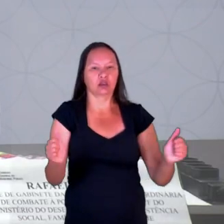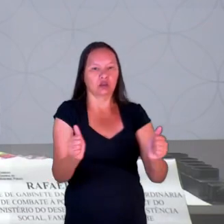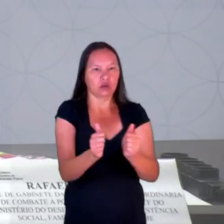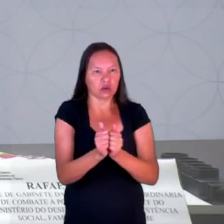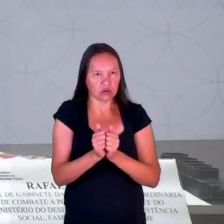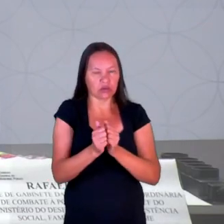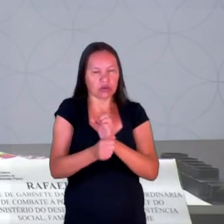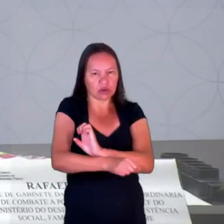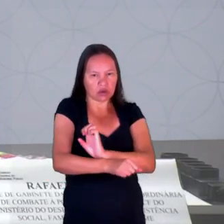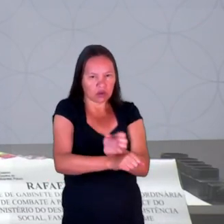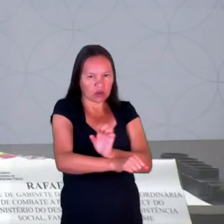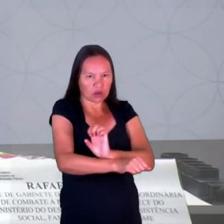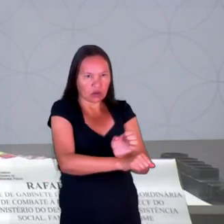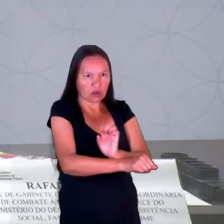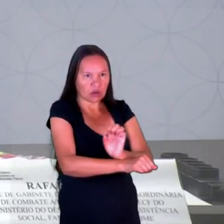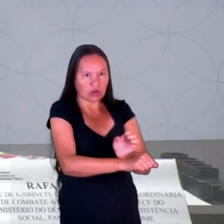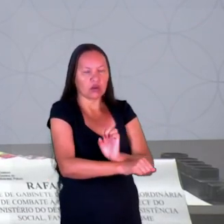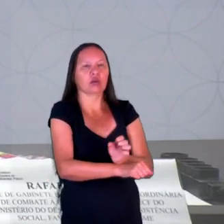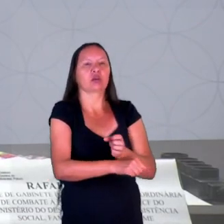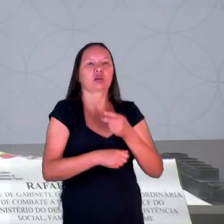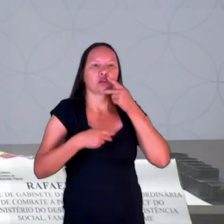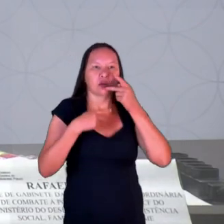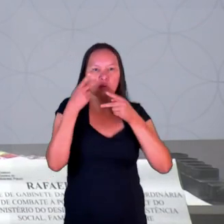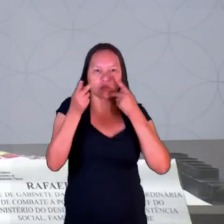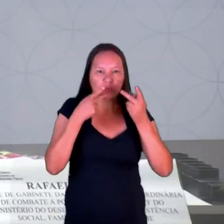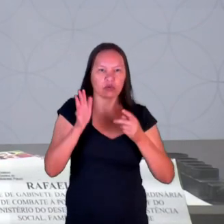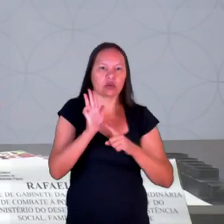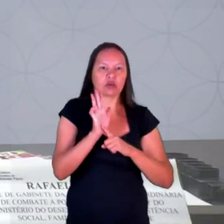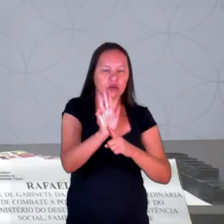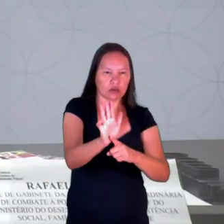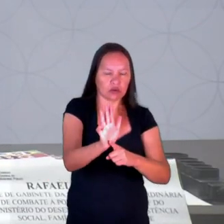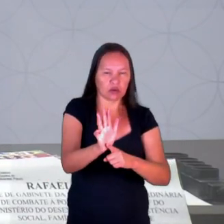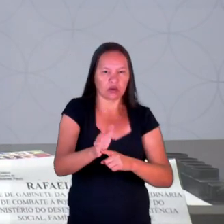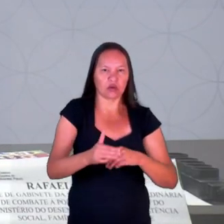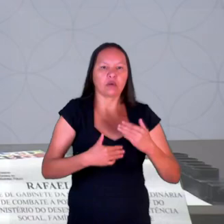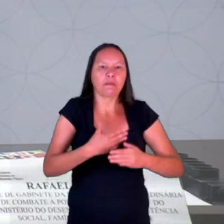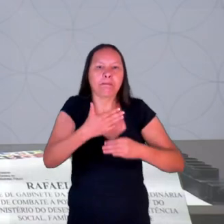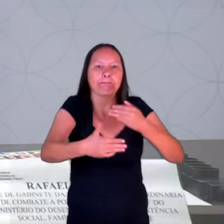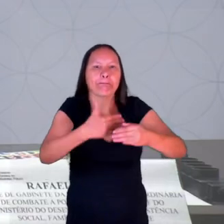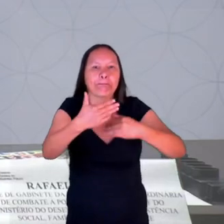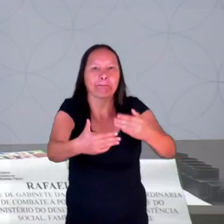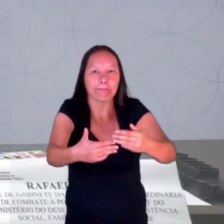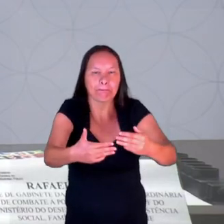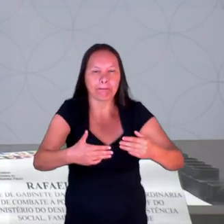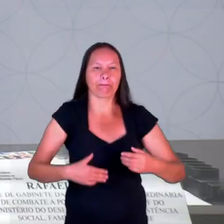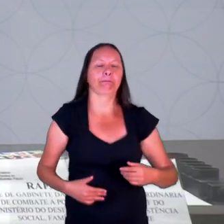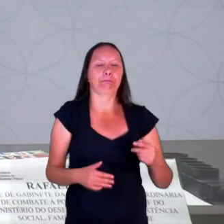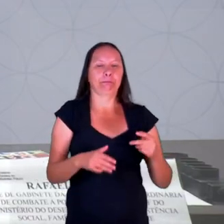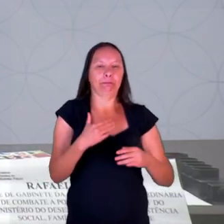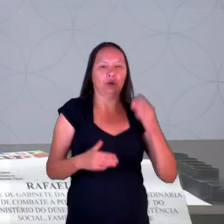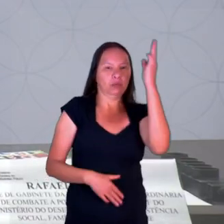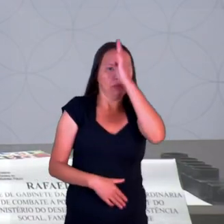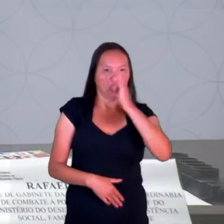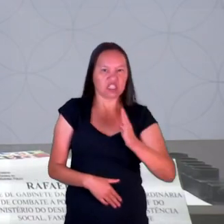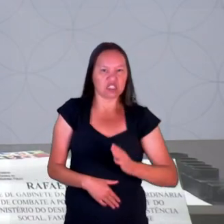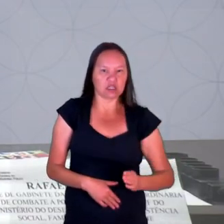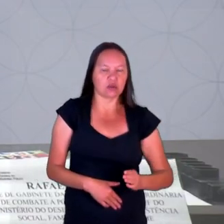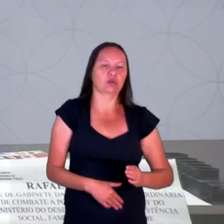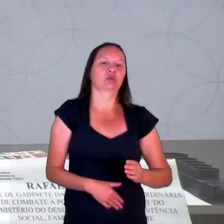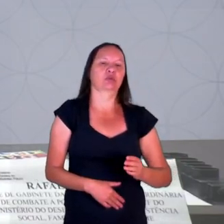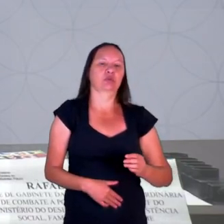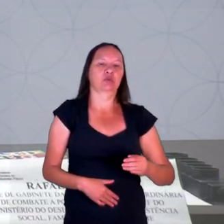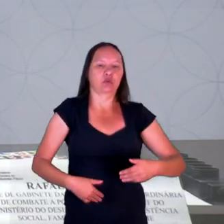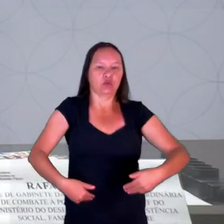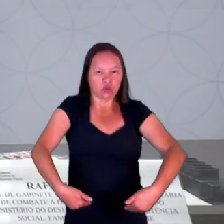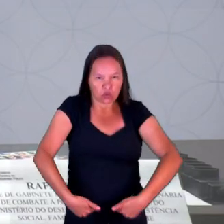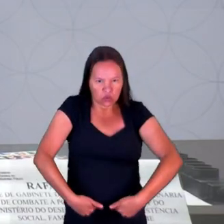forma online e como farei uma exposição aqui na sequência sobre o Plano Brasil sem fome que foi uma das encomendas feitas